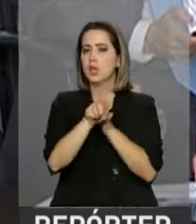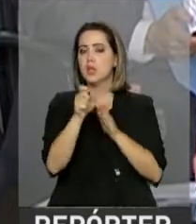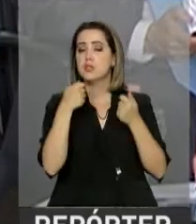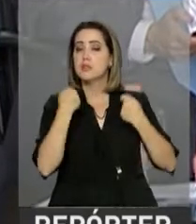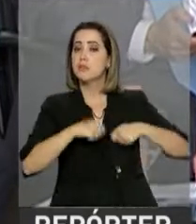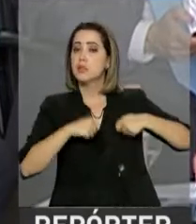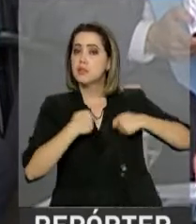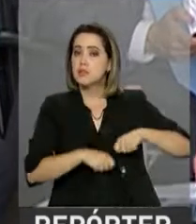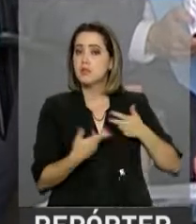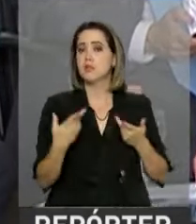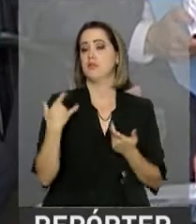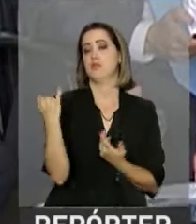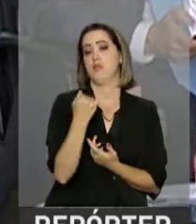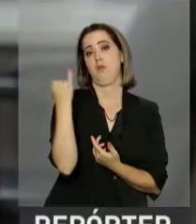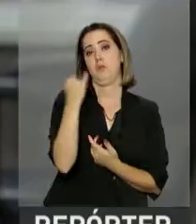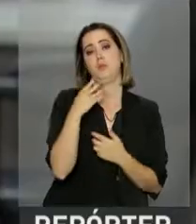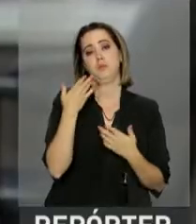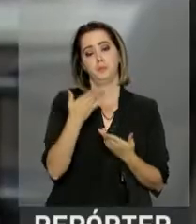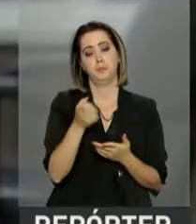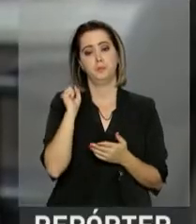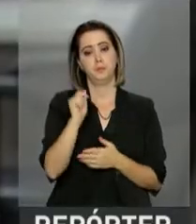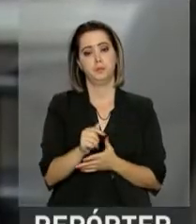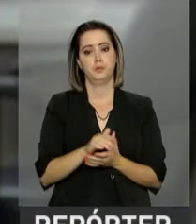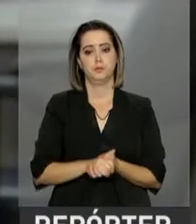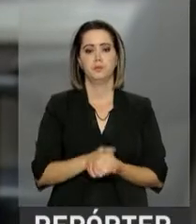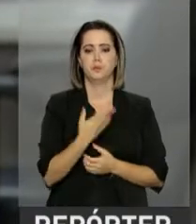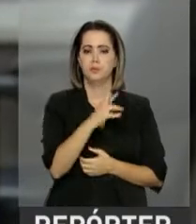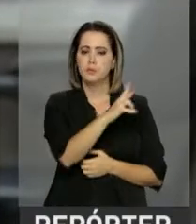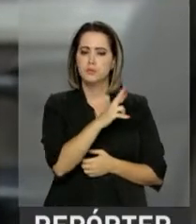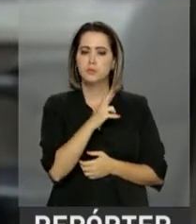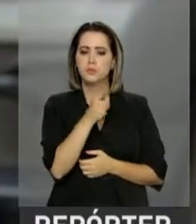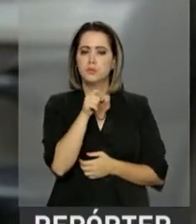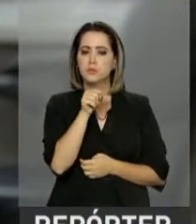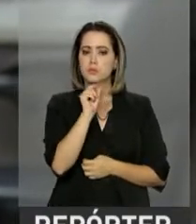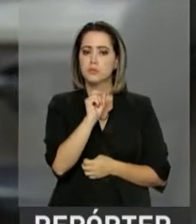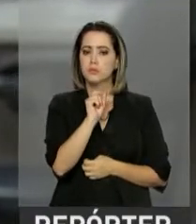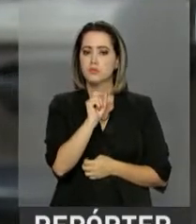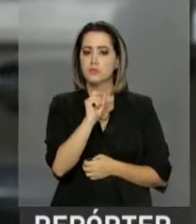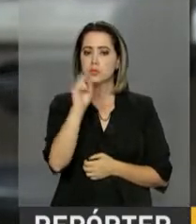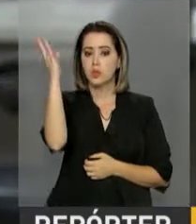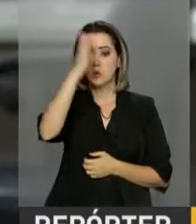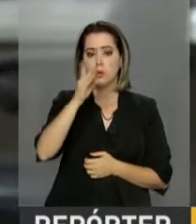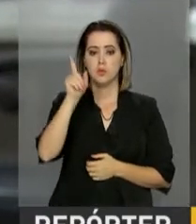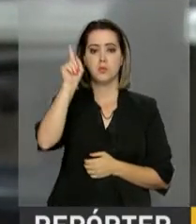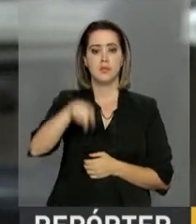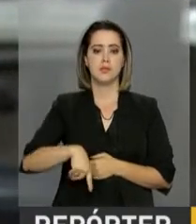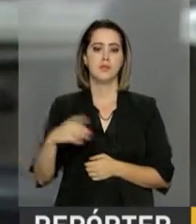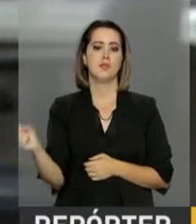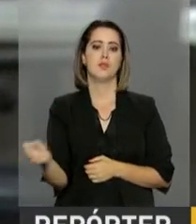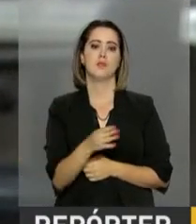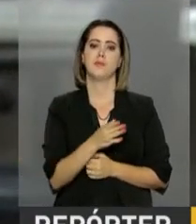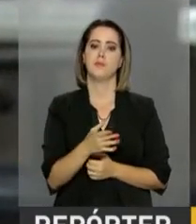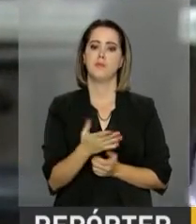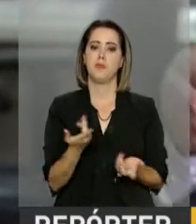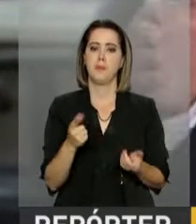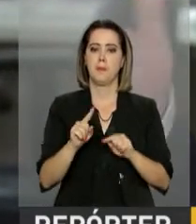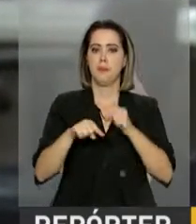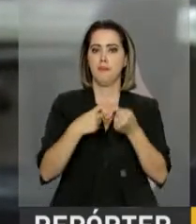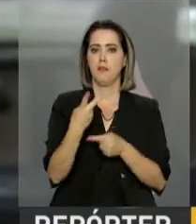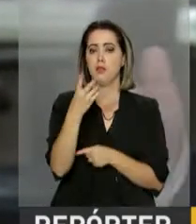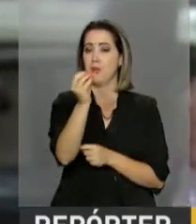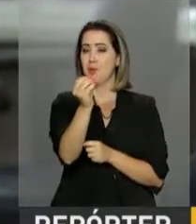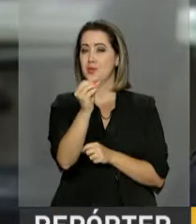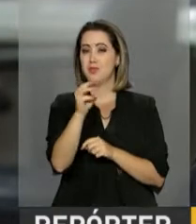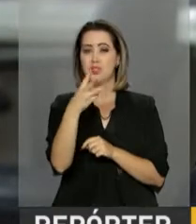e a importância da reforma da Previdência. O maior problema é que o Brasil ainda é um país novo, não mais será daqui a 20,